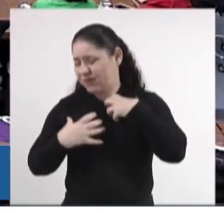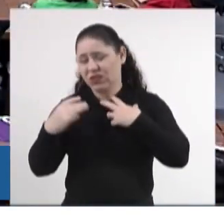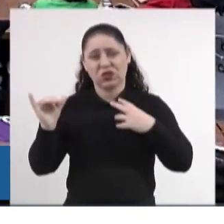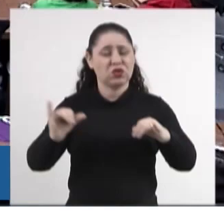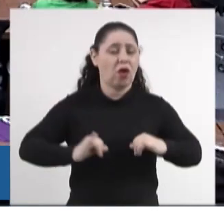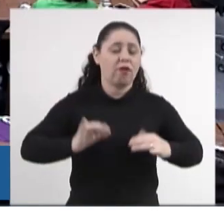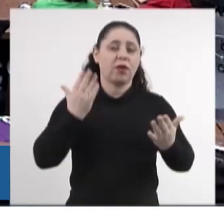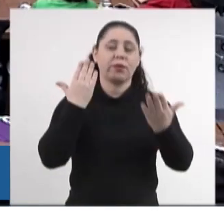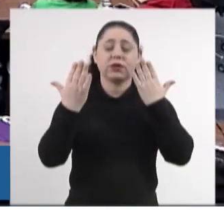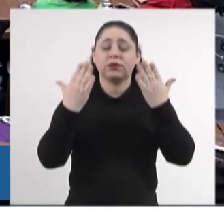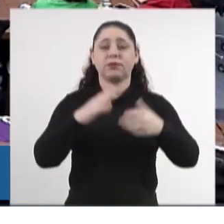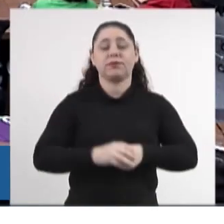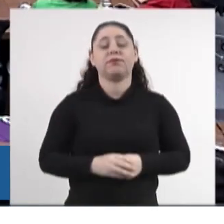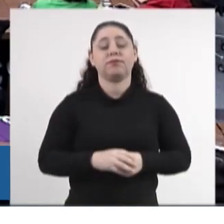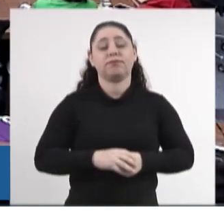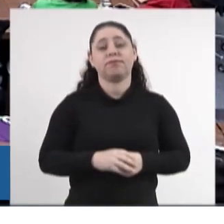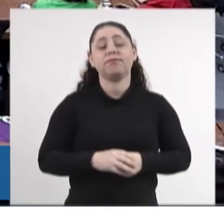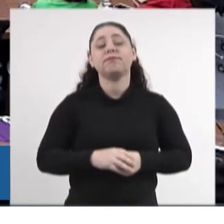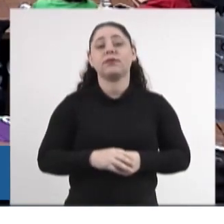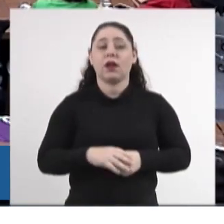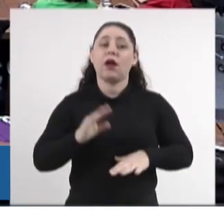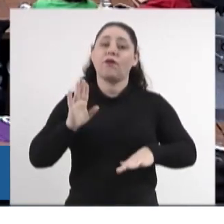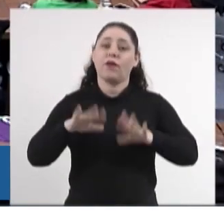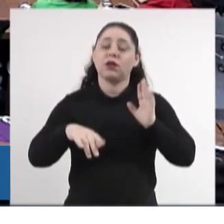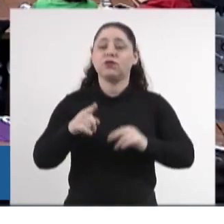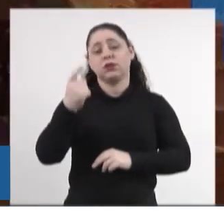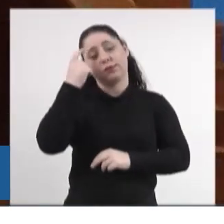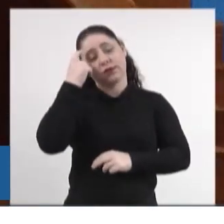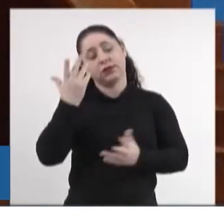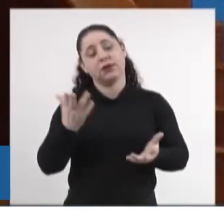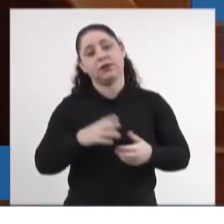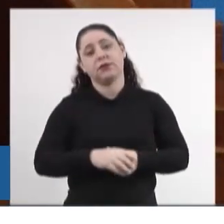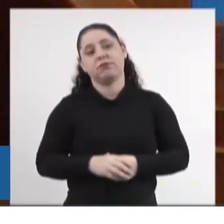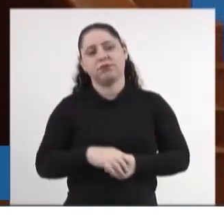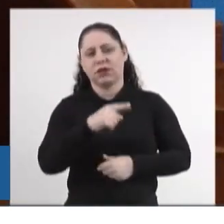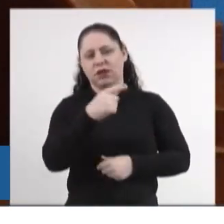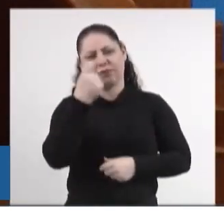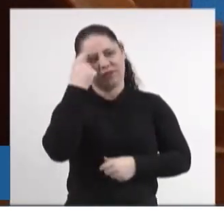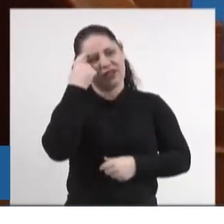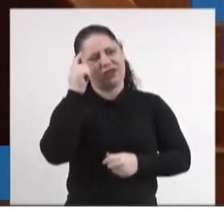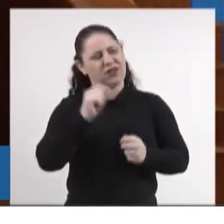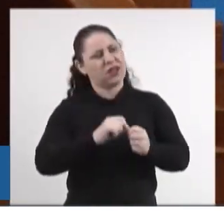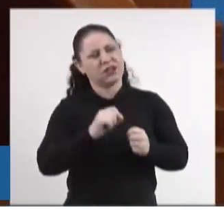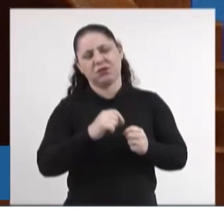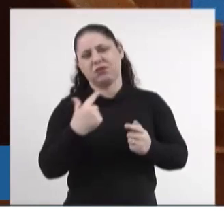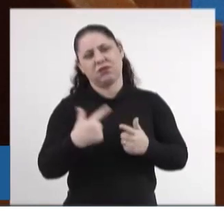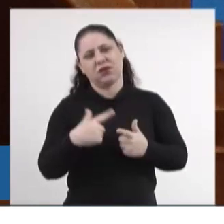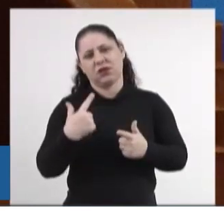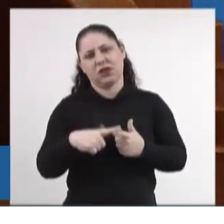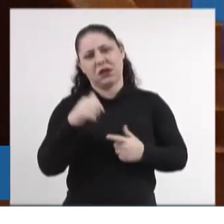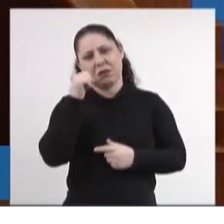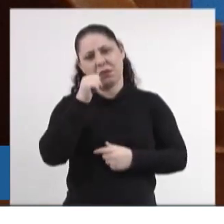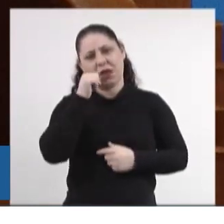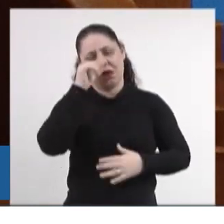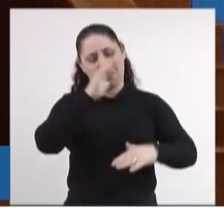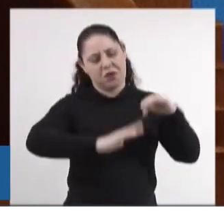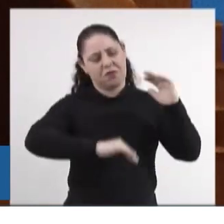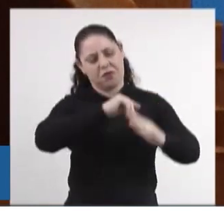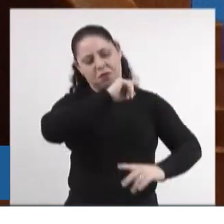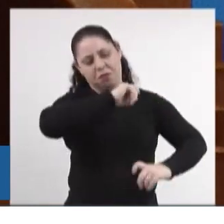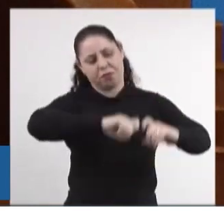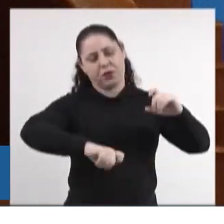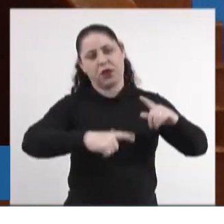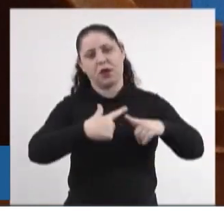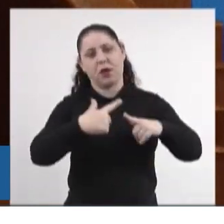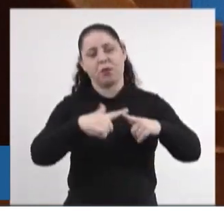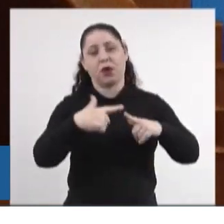sofrimento psicológico. Né? Aí, muitas vezes, você pensa, ela faz isso porque ela é uma mulher profissional do sexo, é por